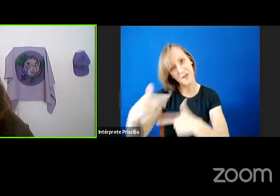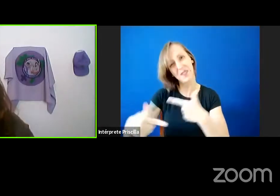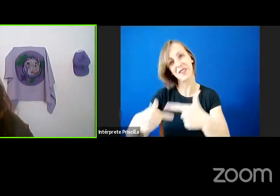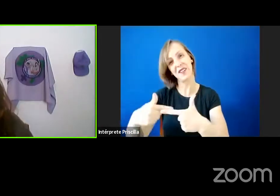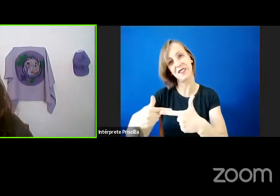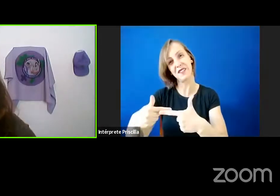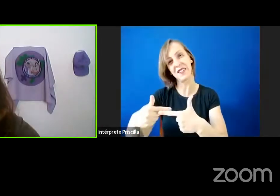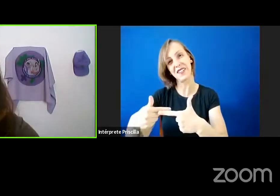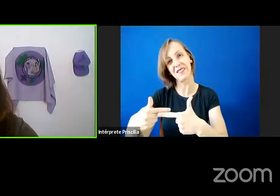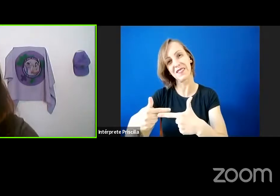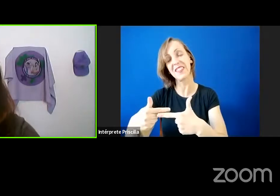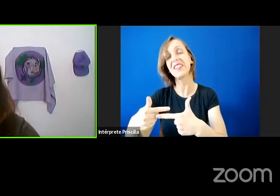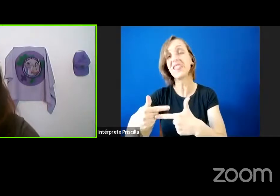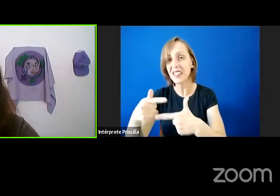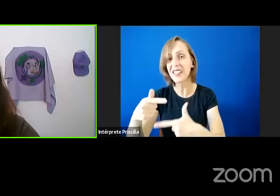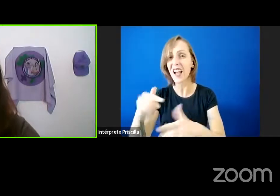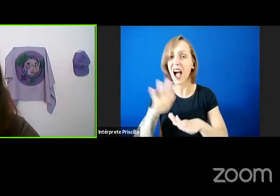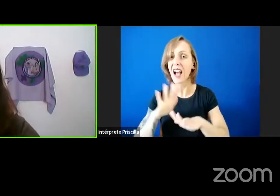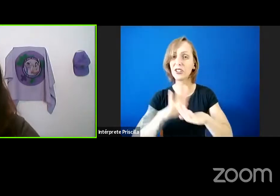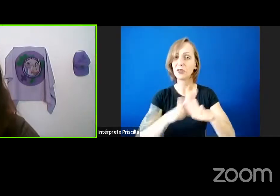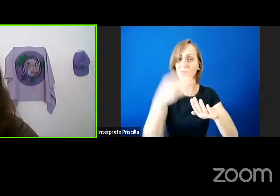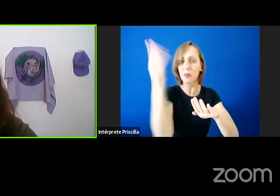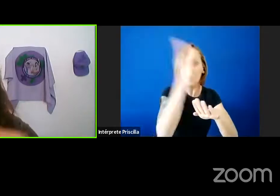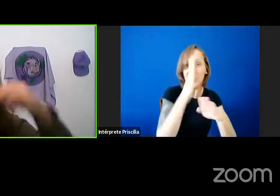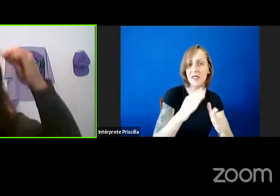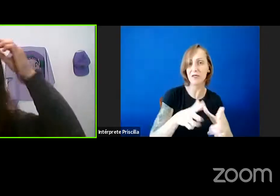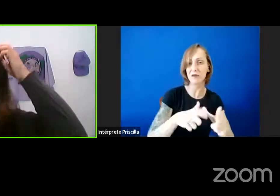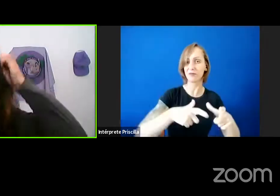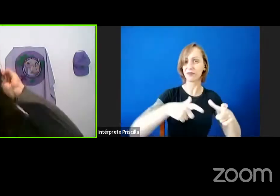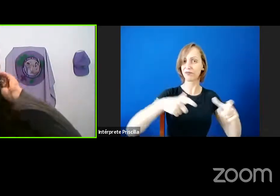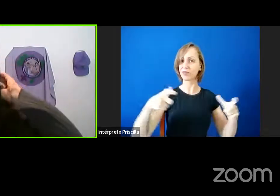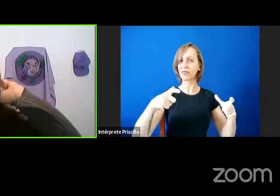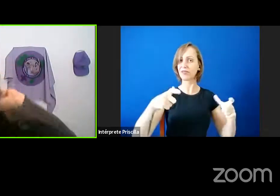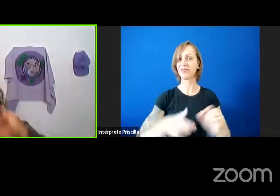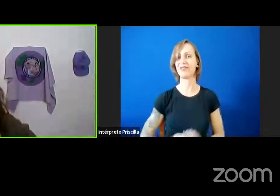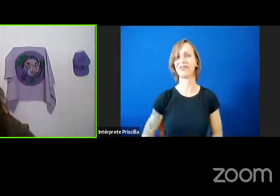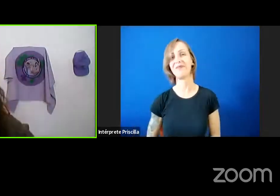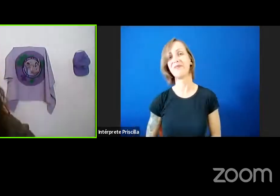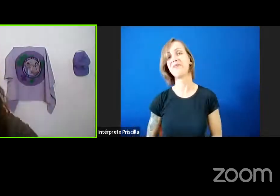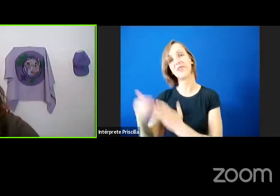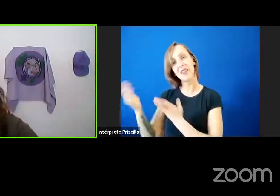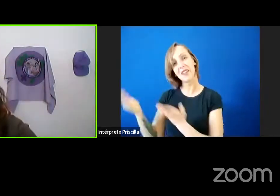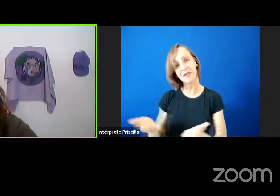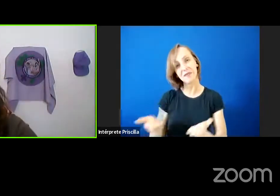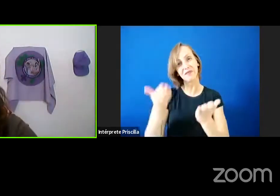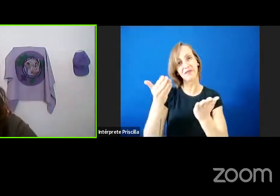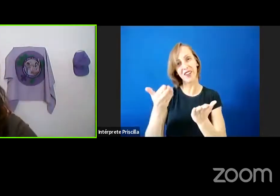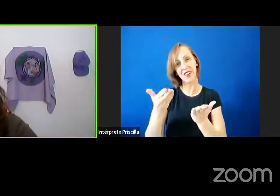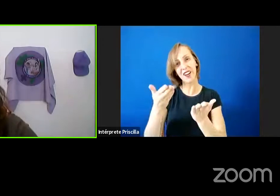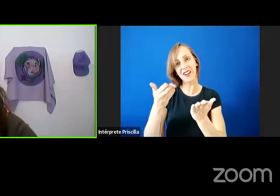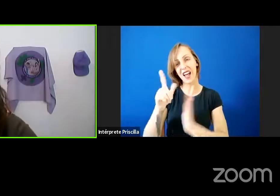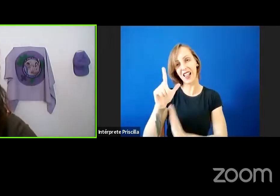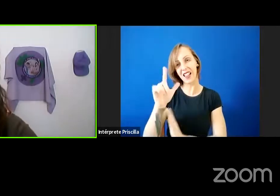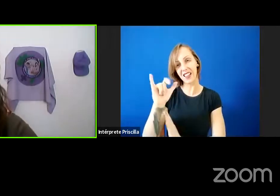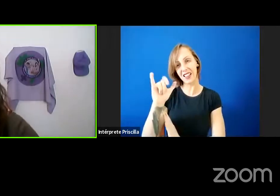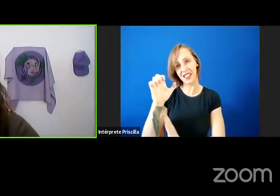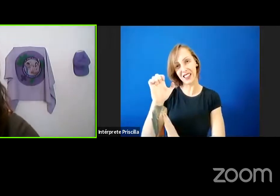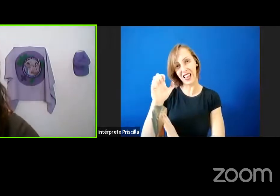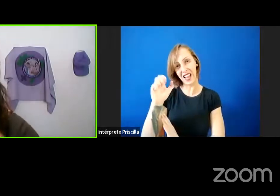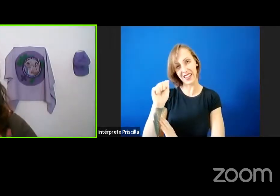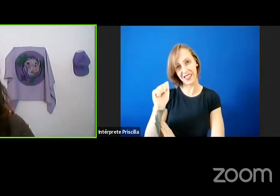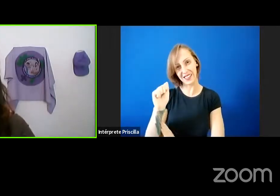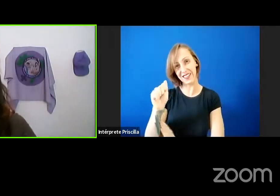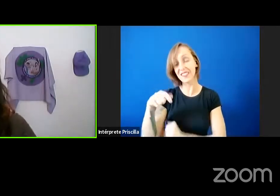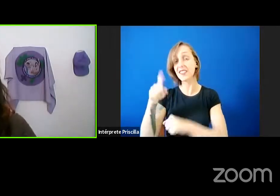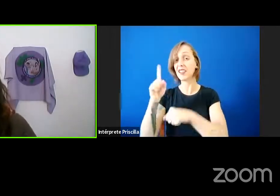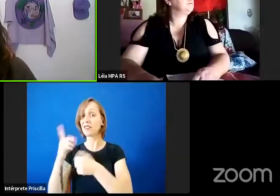Então, eu passo a palavra agora para a companheira Leia do MPA. Leia, você se autodescreve e tem 10 a 12 minutos para